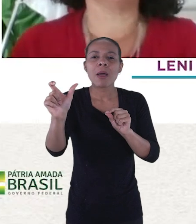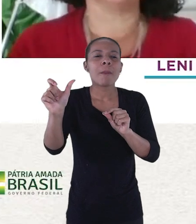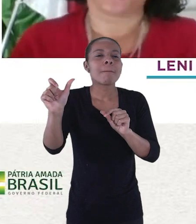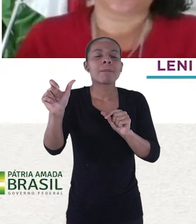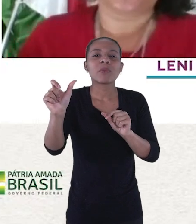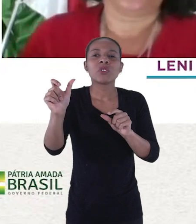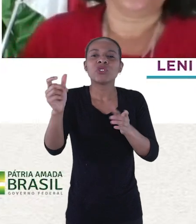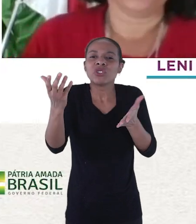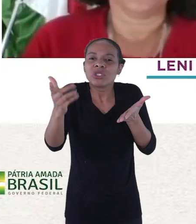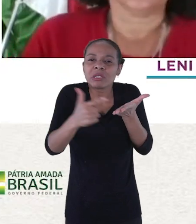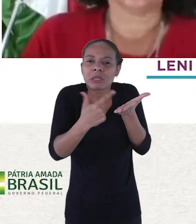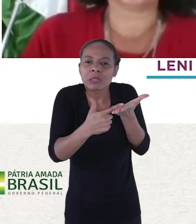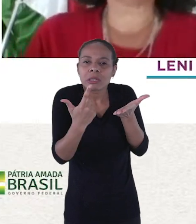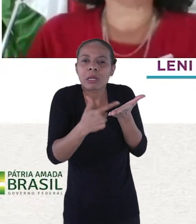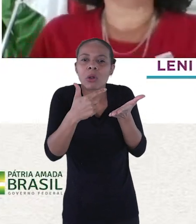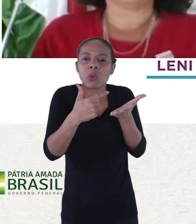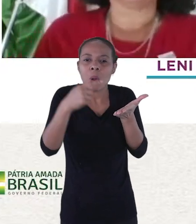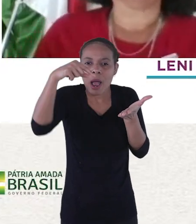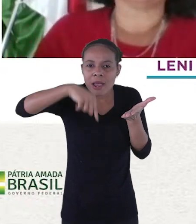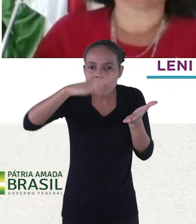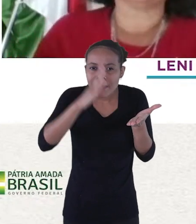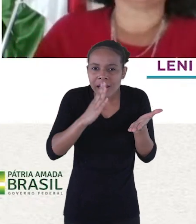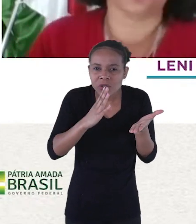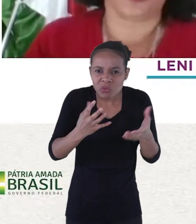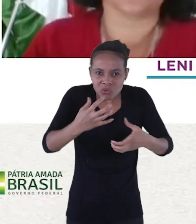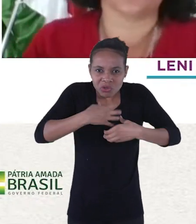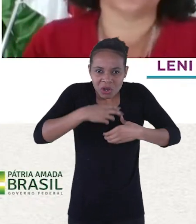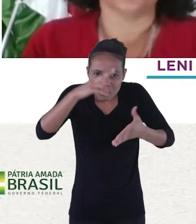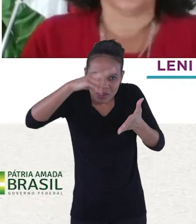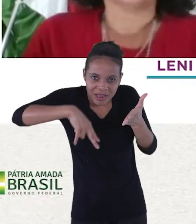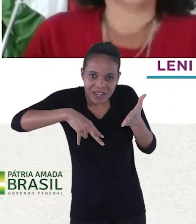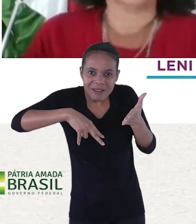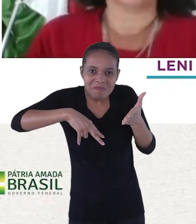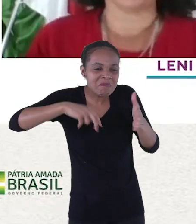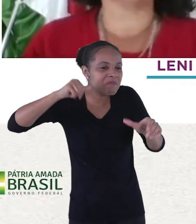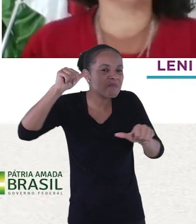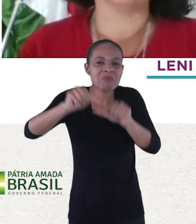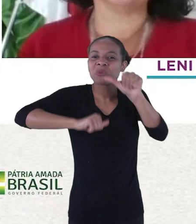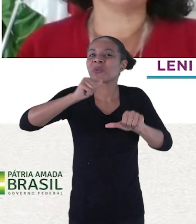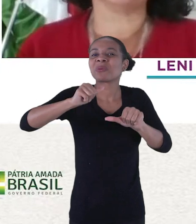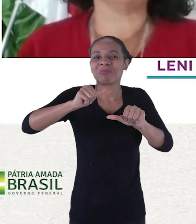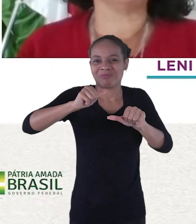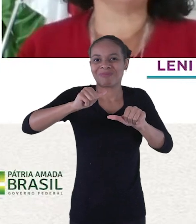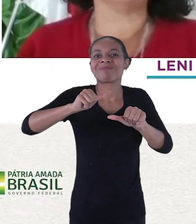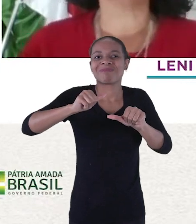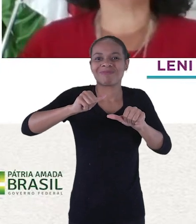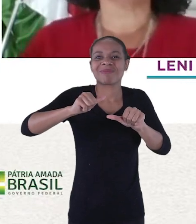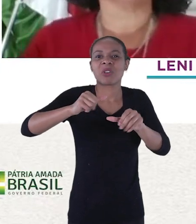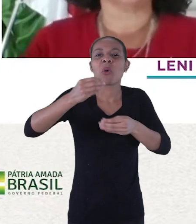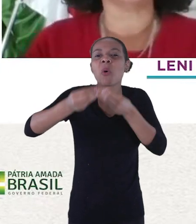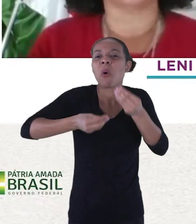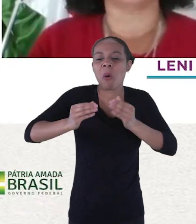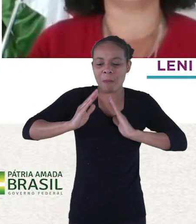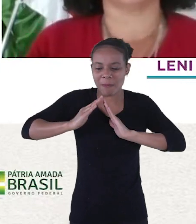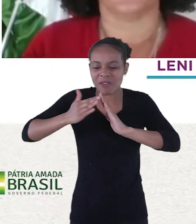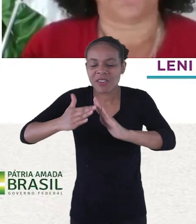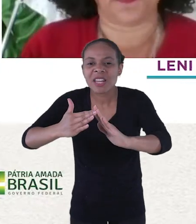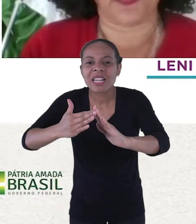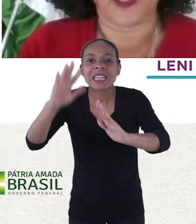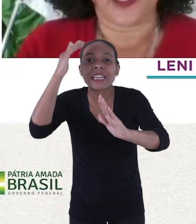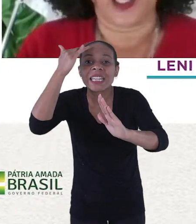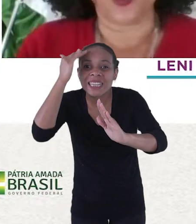ler literatura no Brasil, de receber literatura no Brasil. Mudou o modo de ler a periferia e de entender